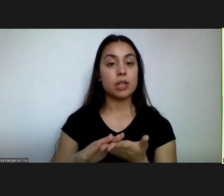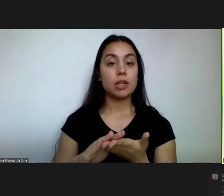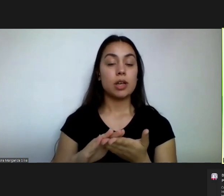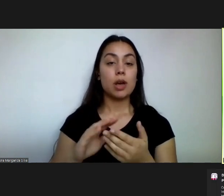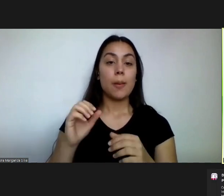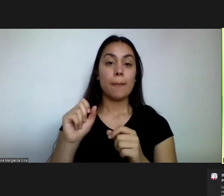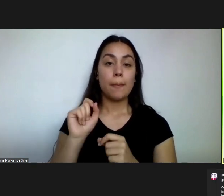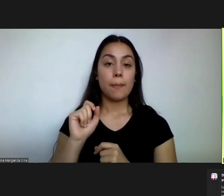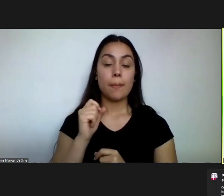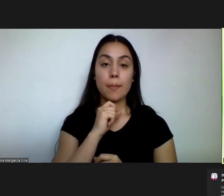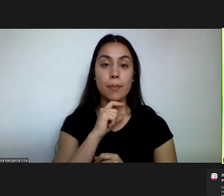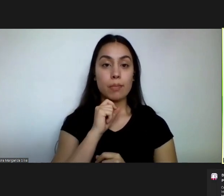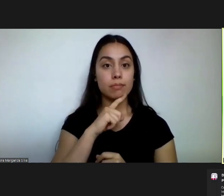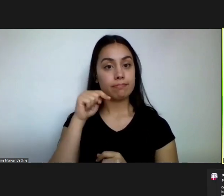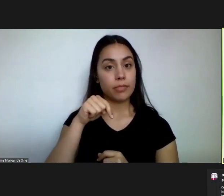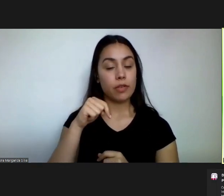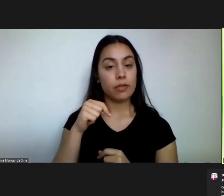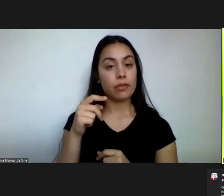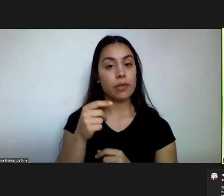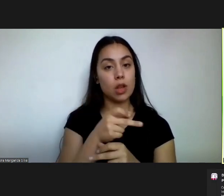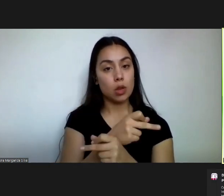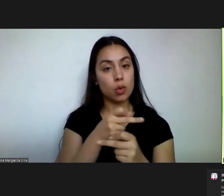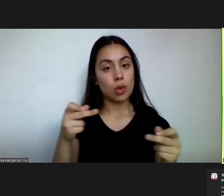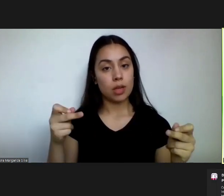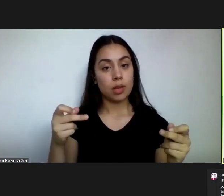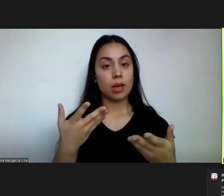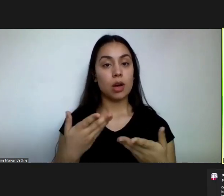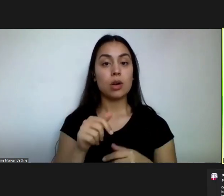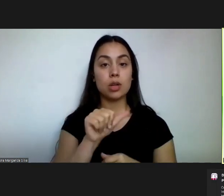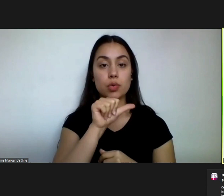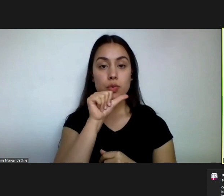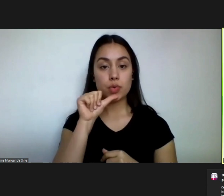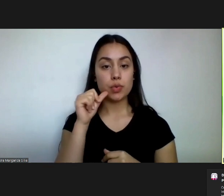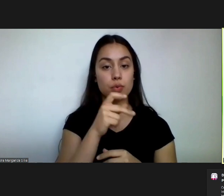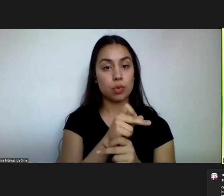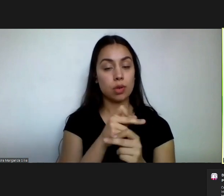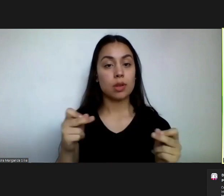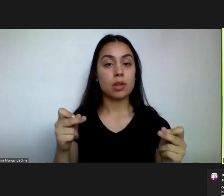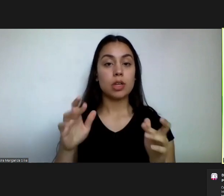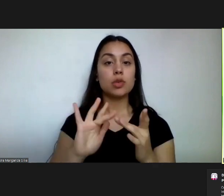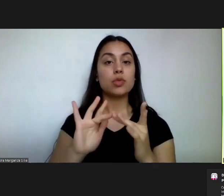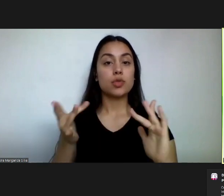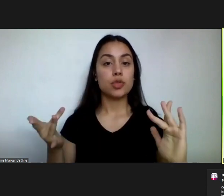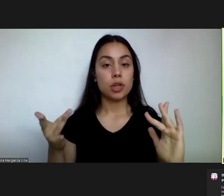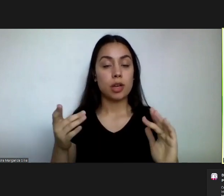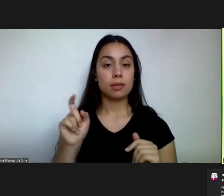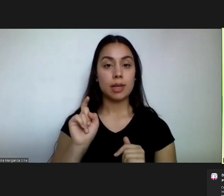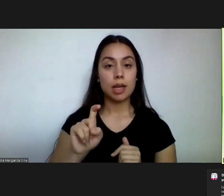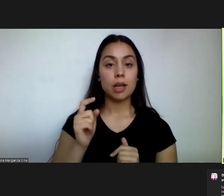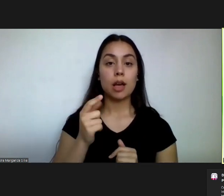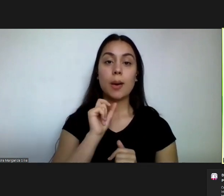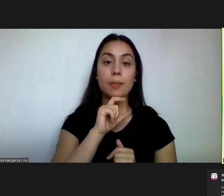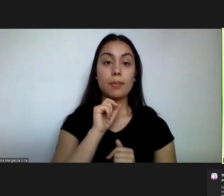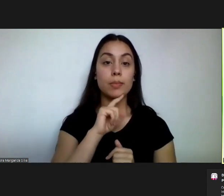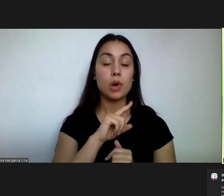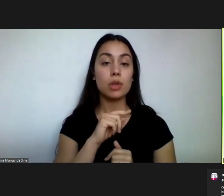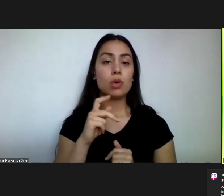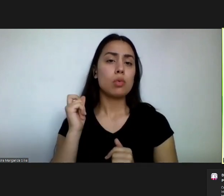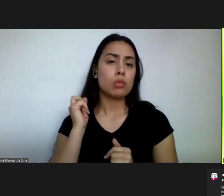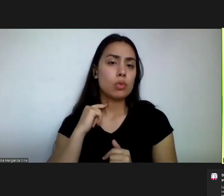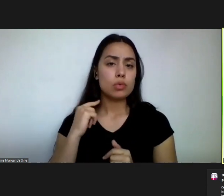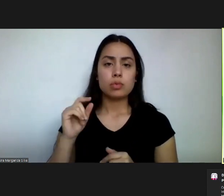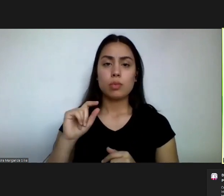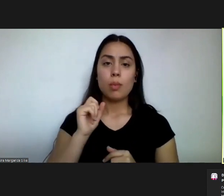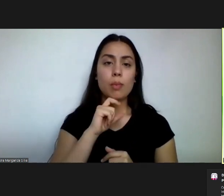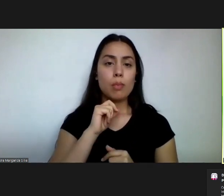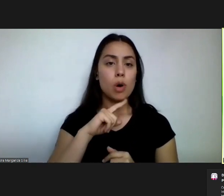para a interculturalidade, e cujo link está disponível no chat. Este é um curso que pode ser feito ao tempo de cada